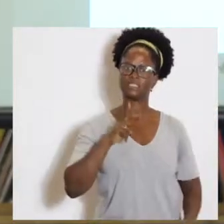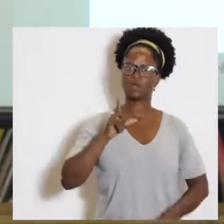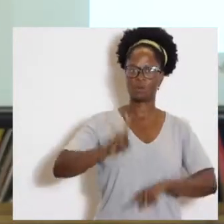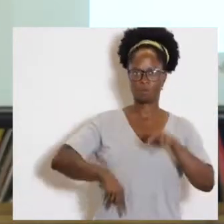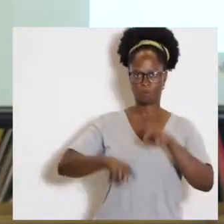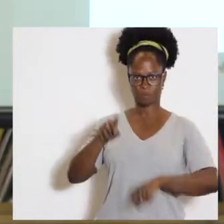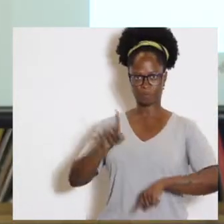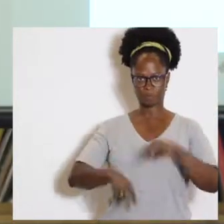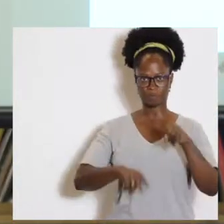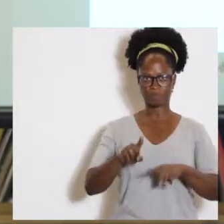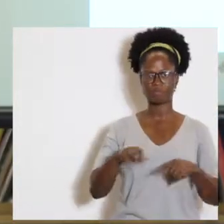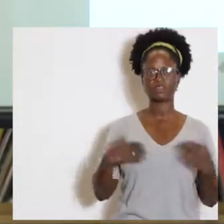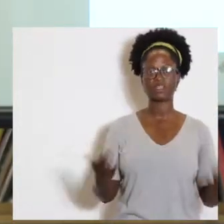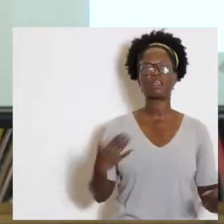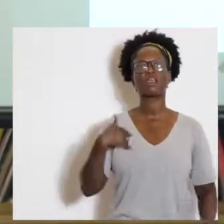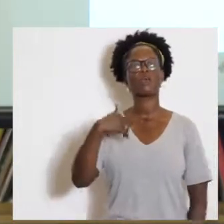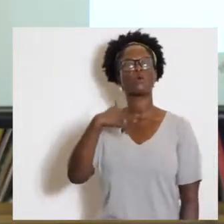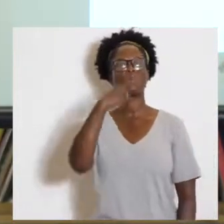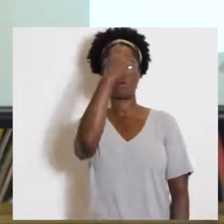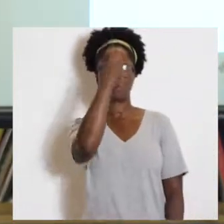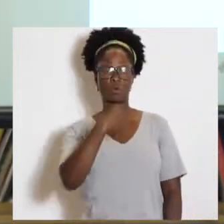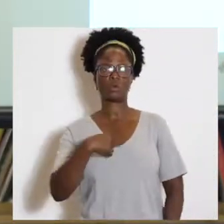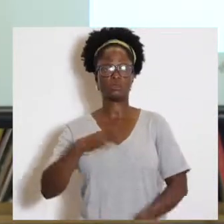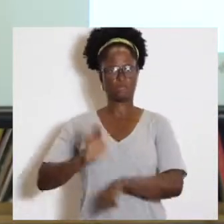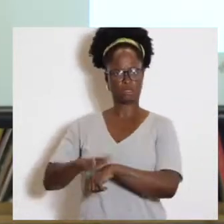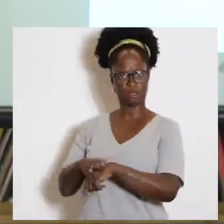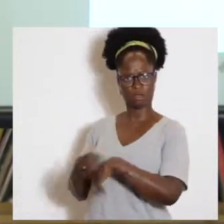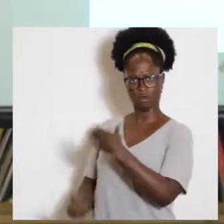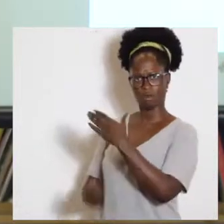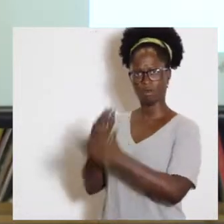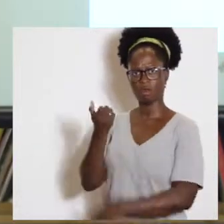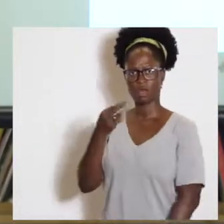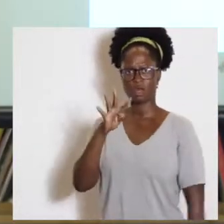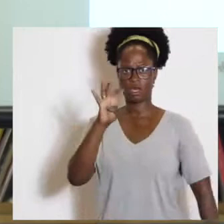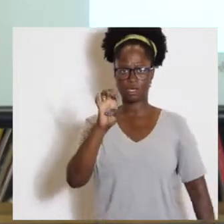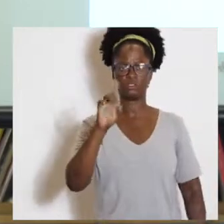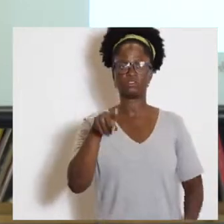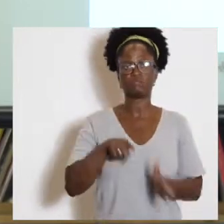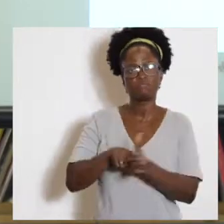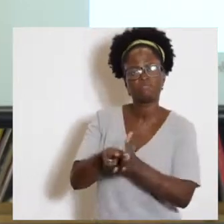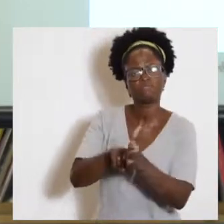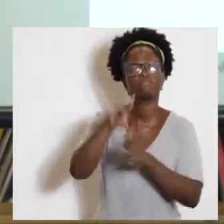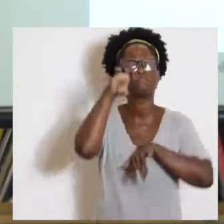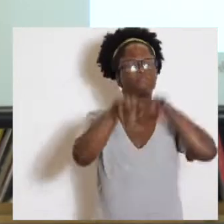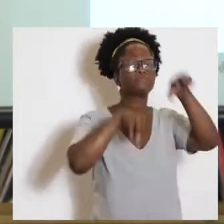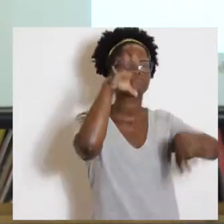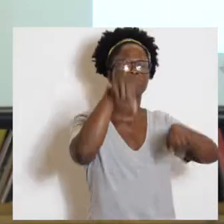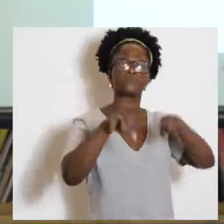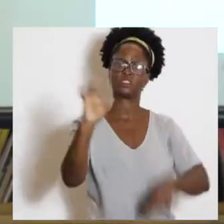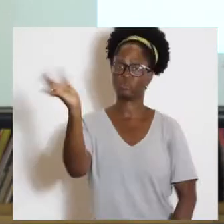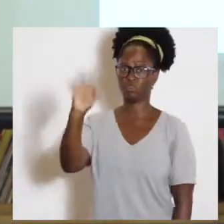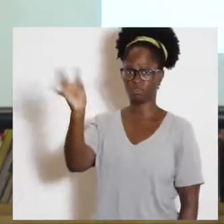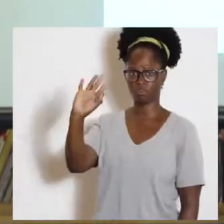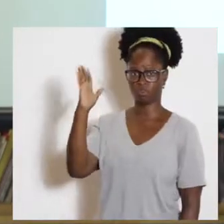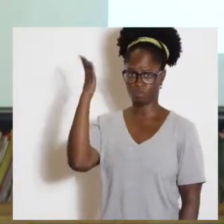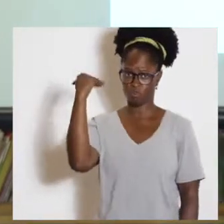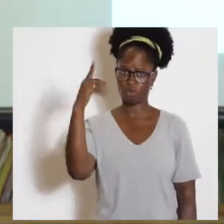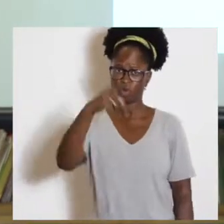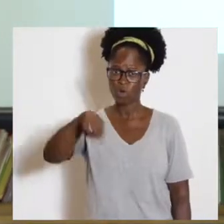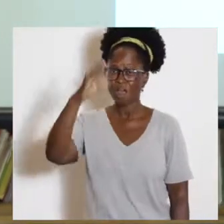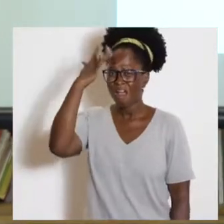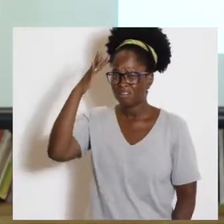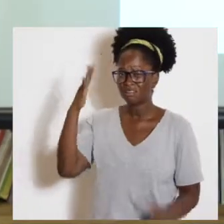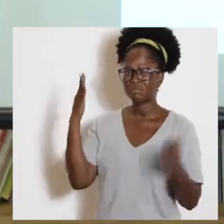objeto o sujeito que produz a arte que ele investiga numa das universidades que a gente